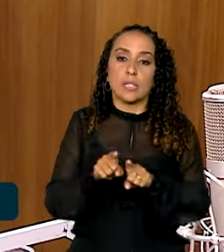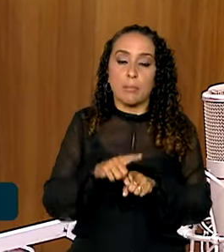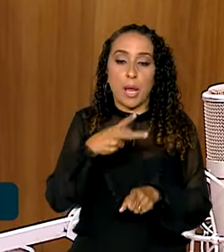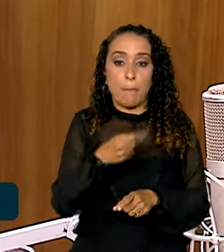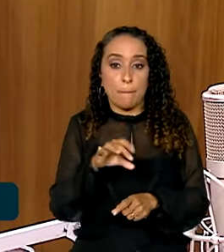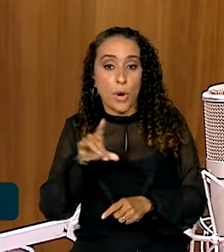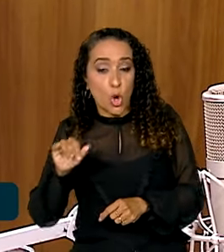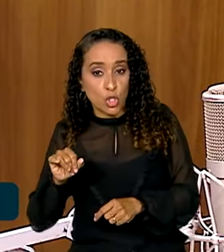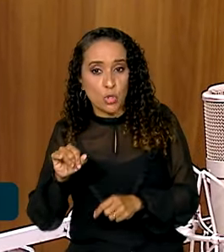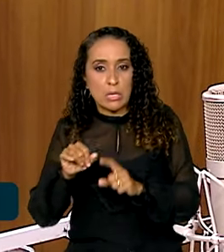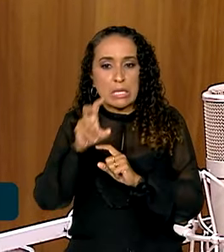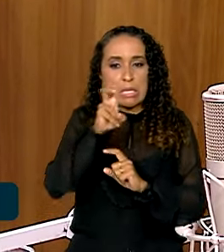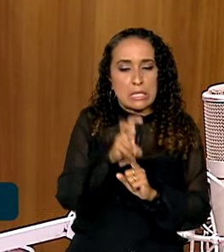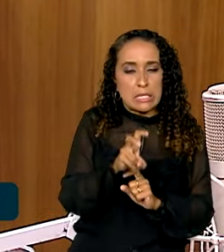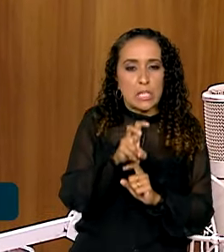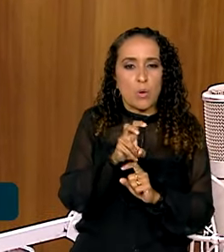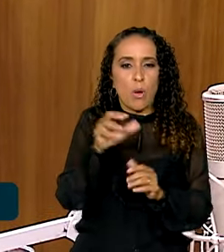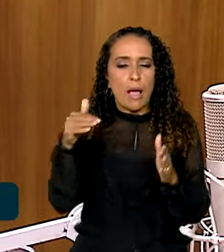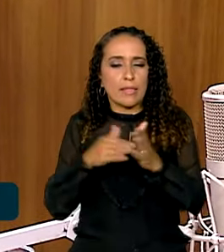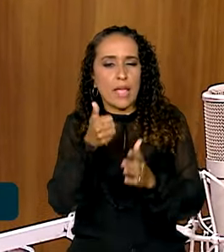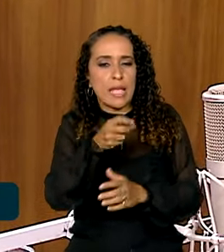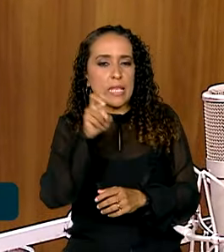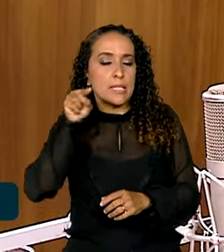ele varia de 5 a 15 mil reais.